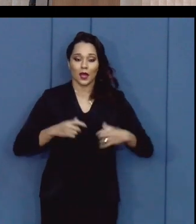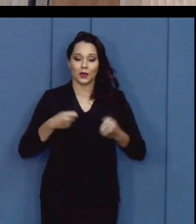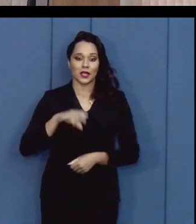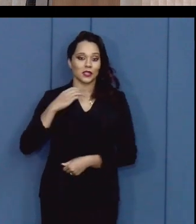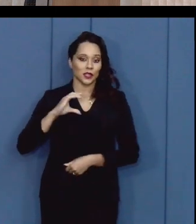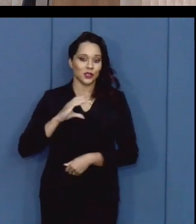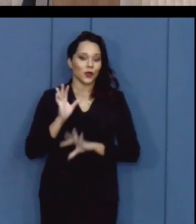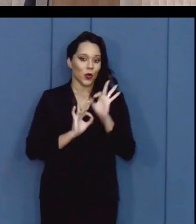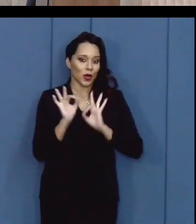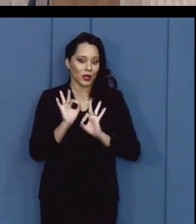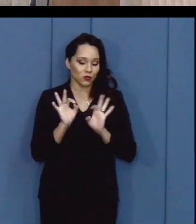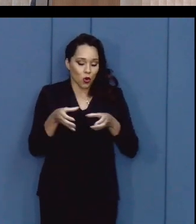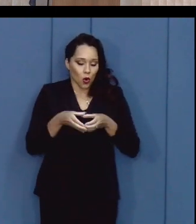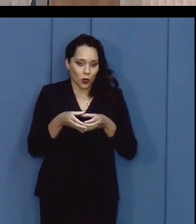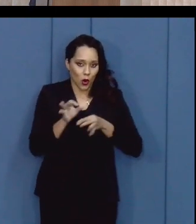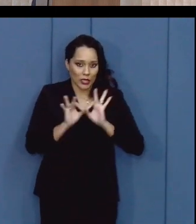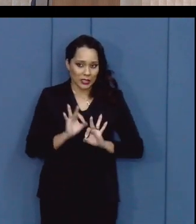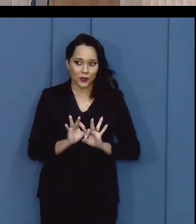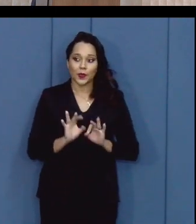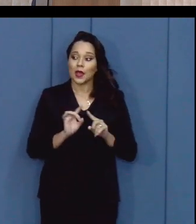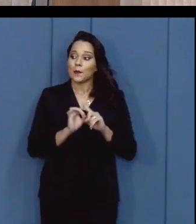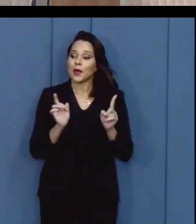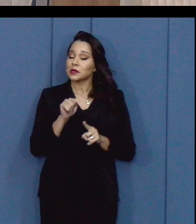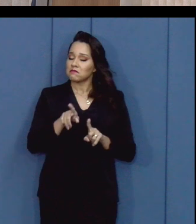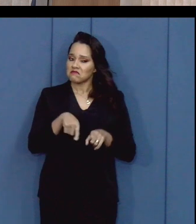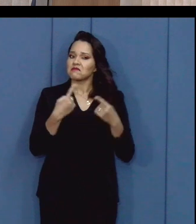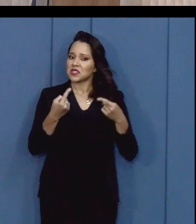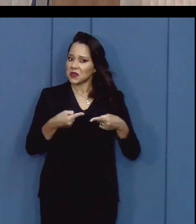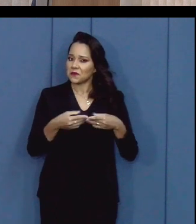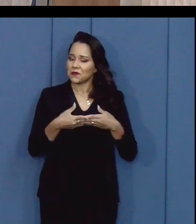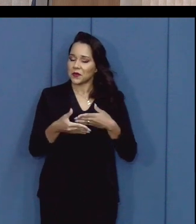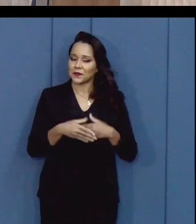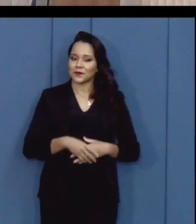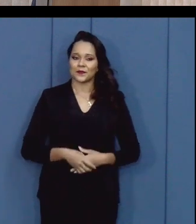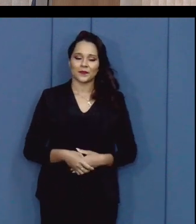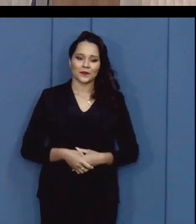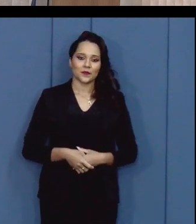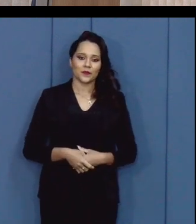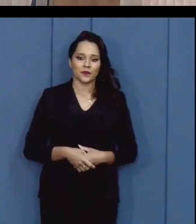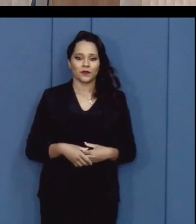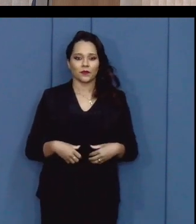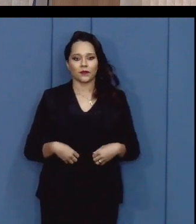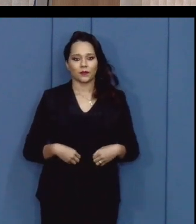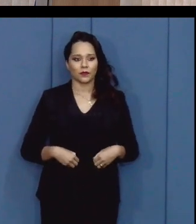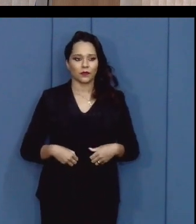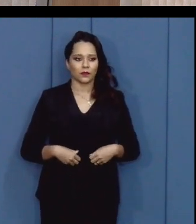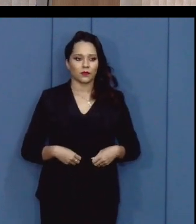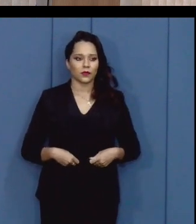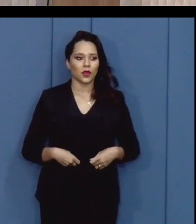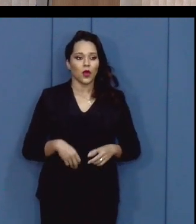capacidade científica da organização. Mas isso aí é um desafio a ser enfrentado.